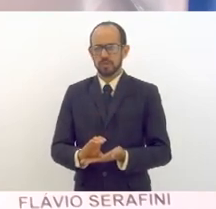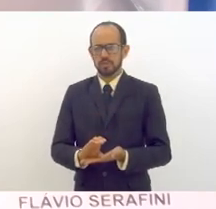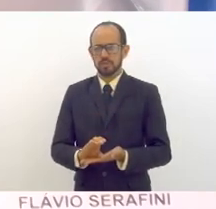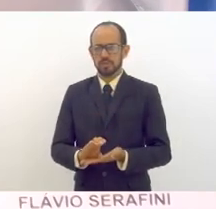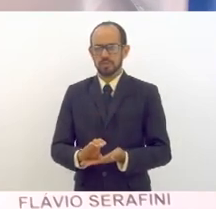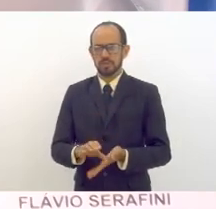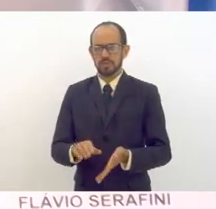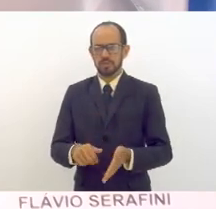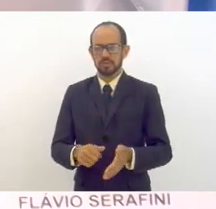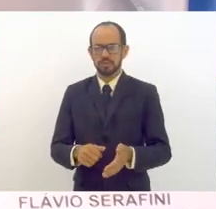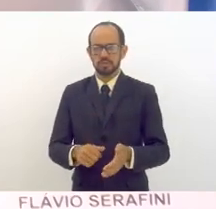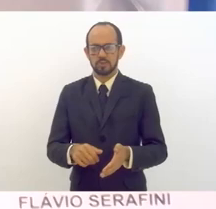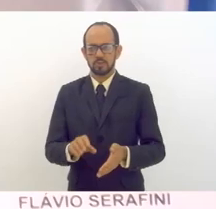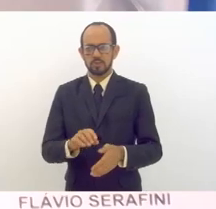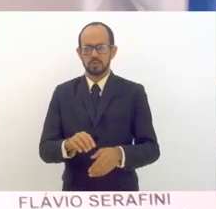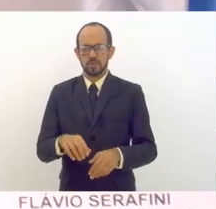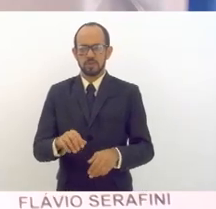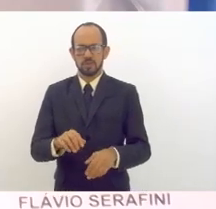o